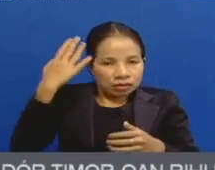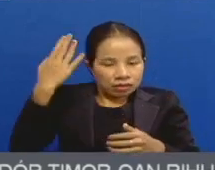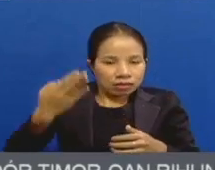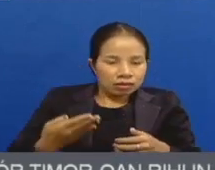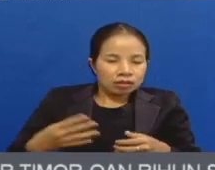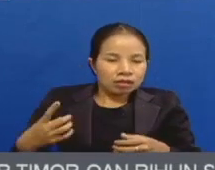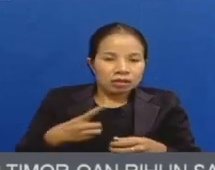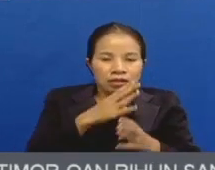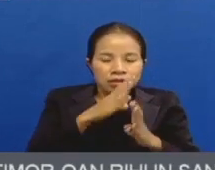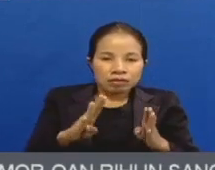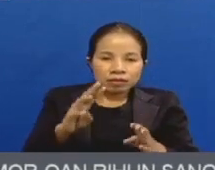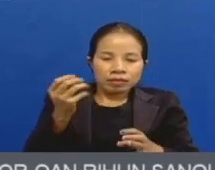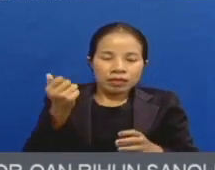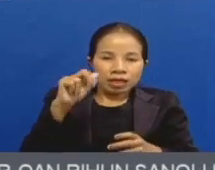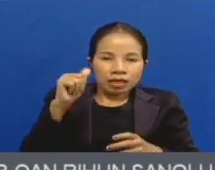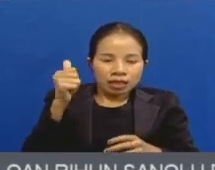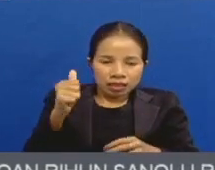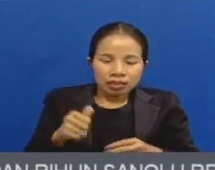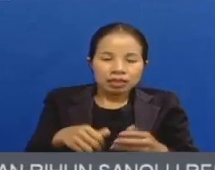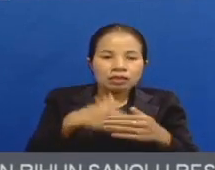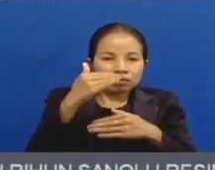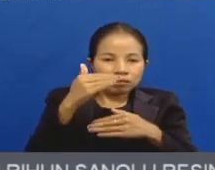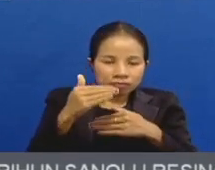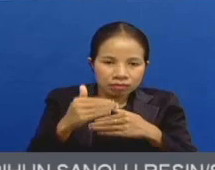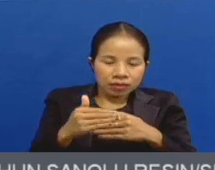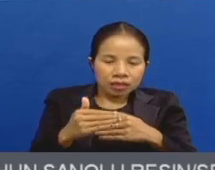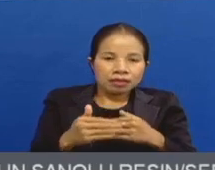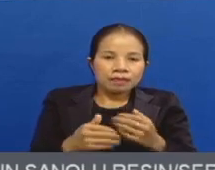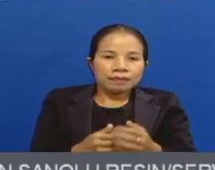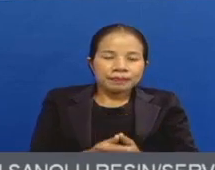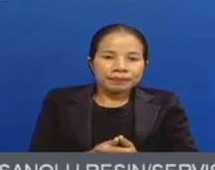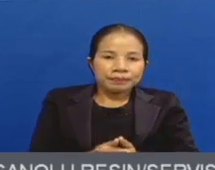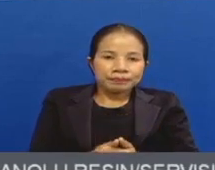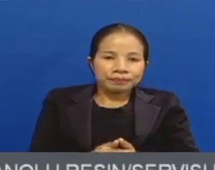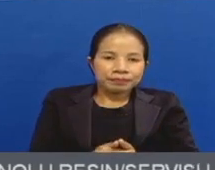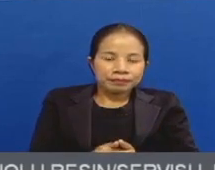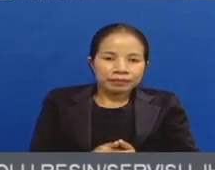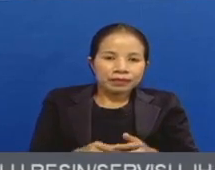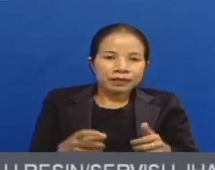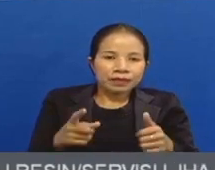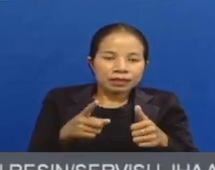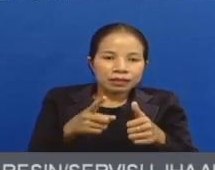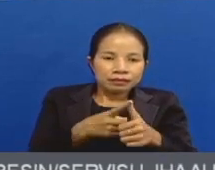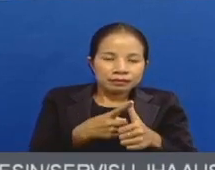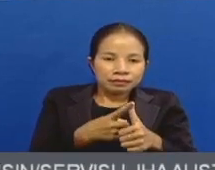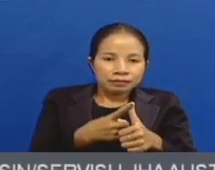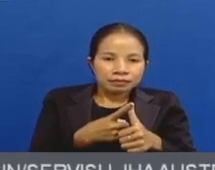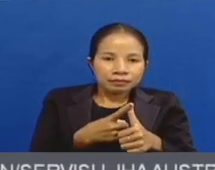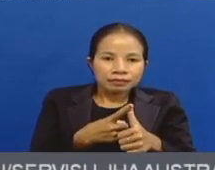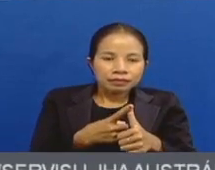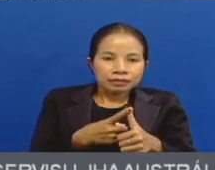distinta deputada Maria Paixão no ida tuir fali foi inalais ia quinto legislatura niang primeira vice-presidente parlamento